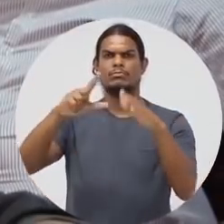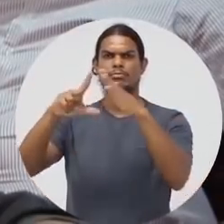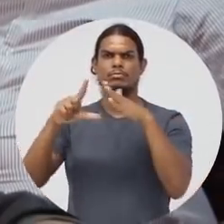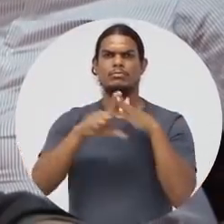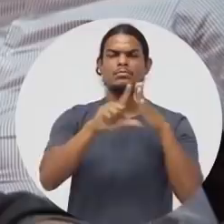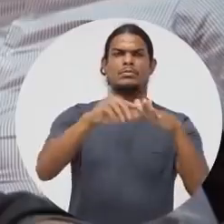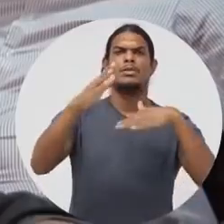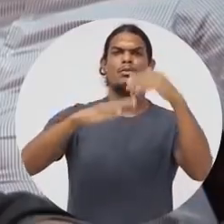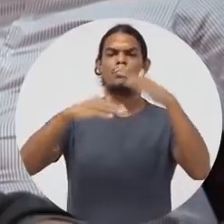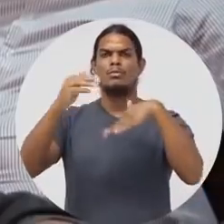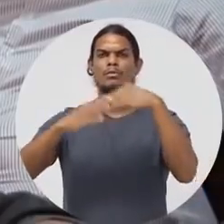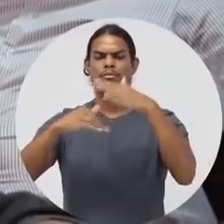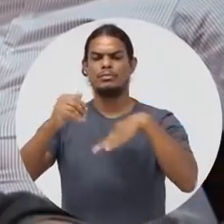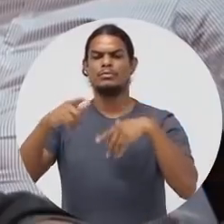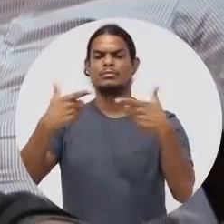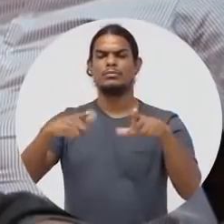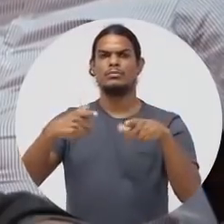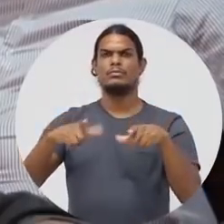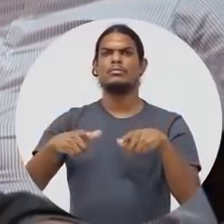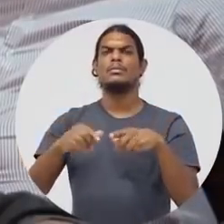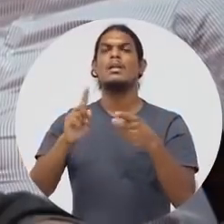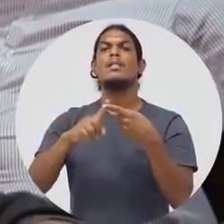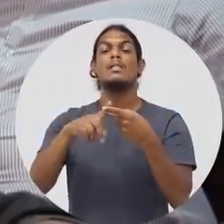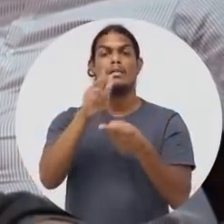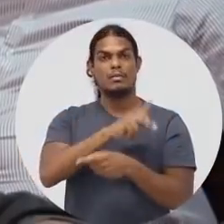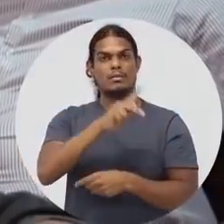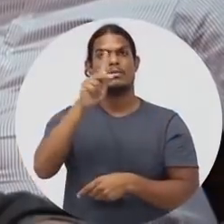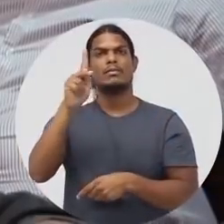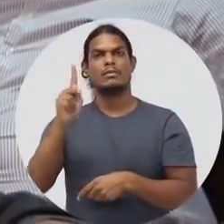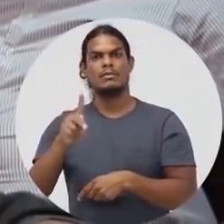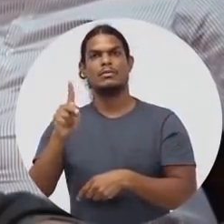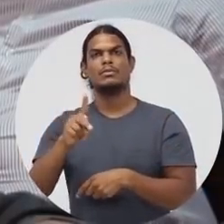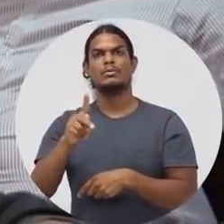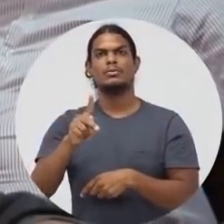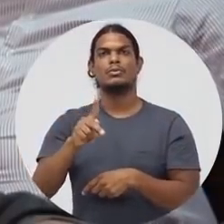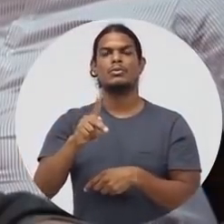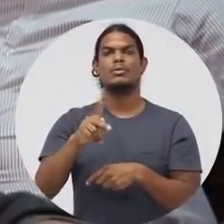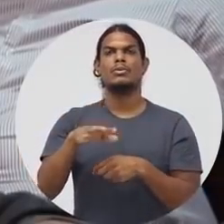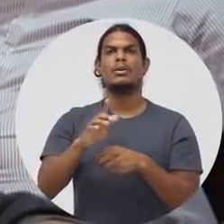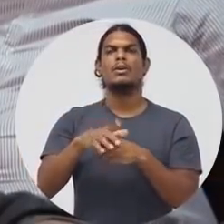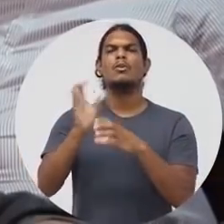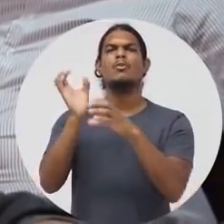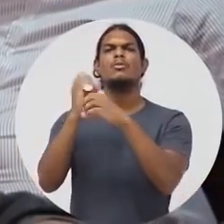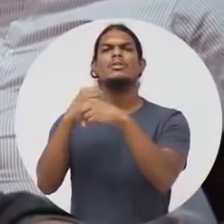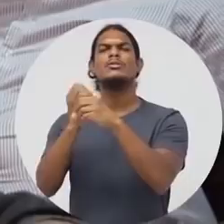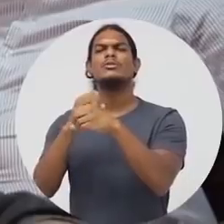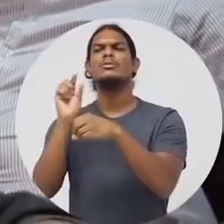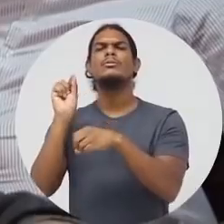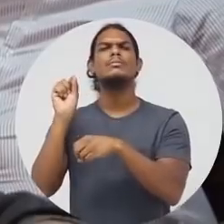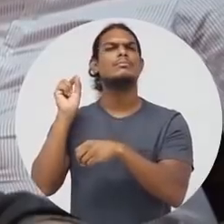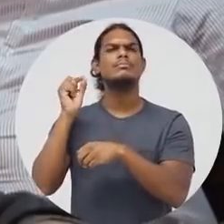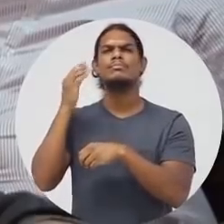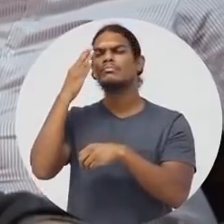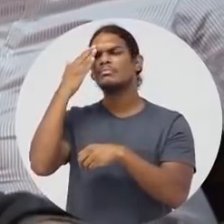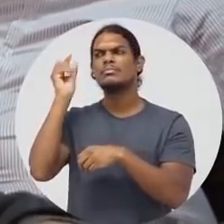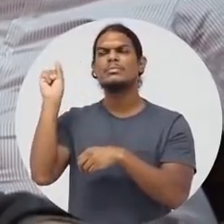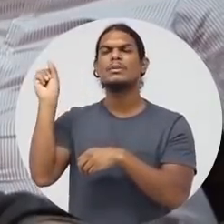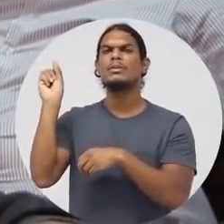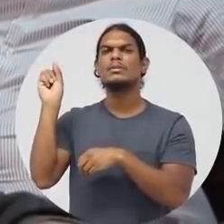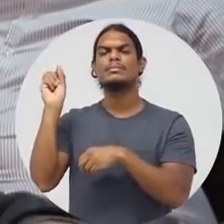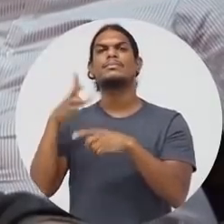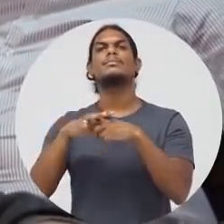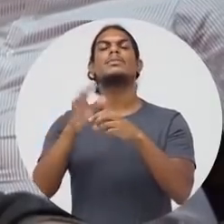profissional dessa área de logística, também professor na área de logística, é um engenheiro professor,